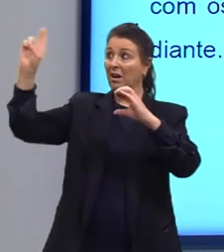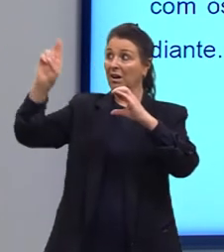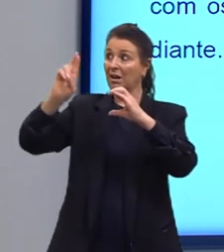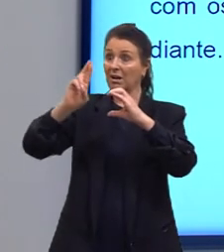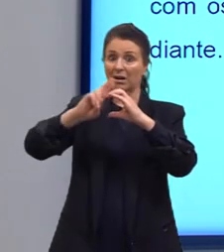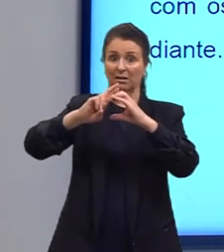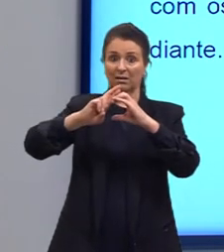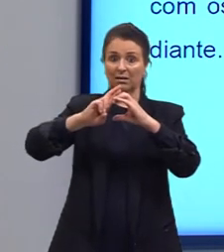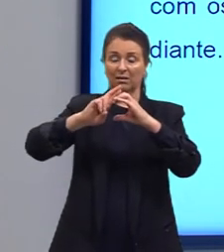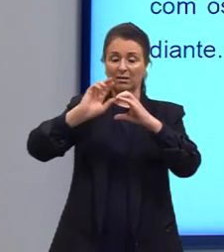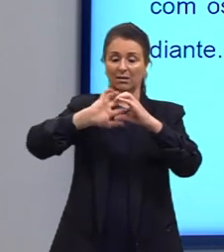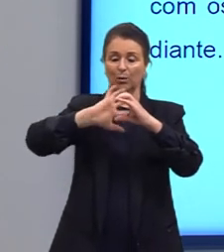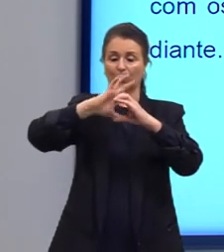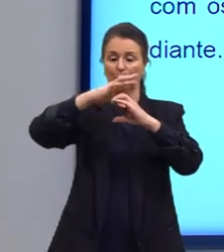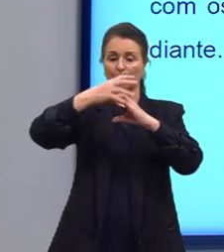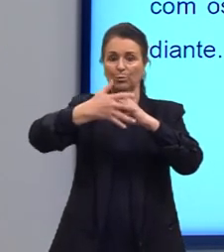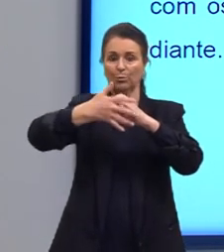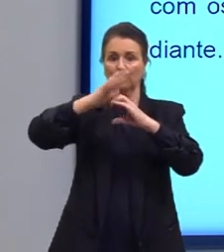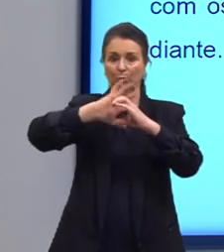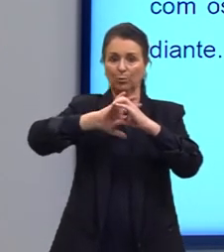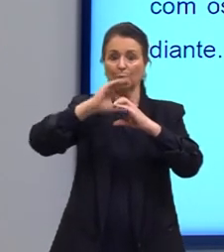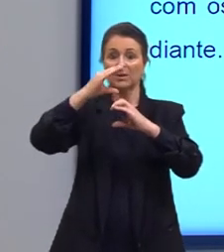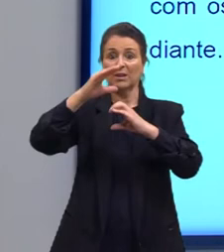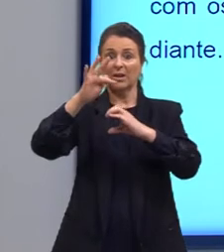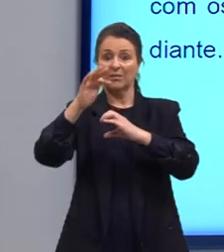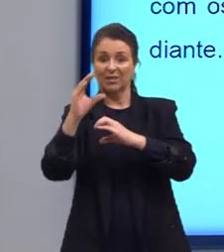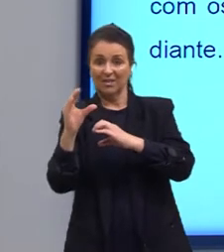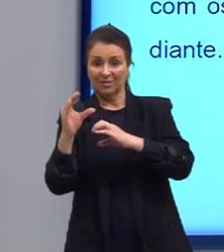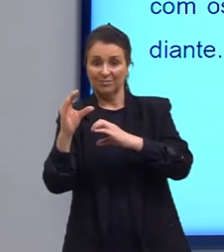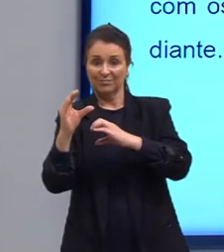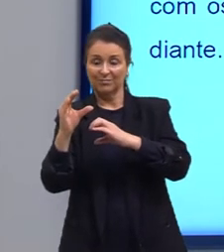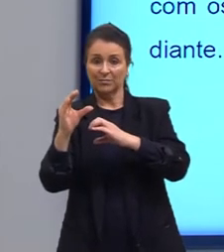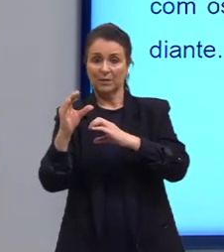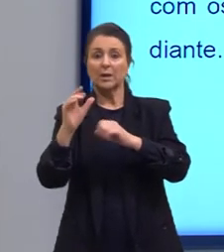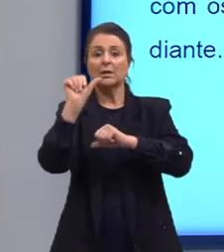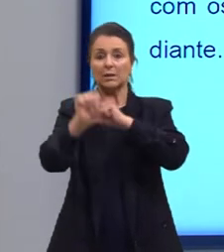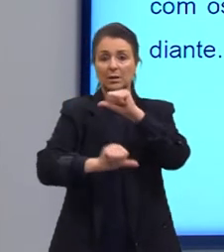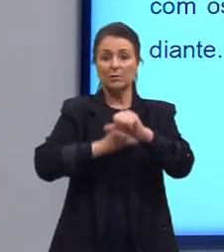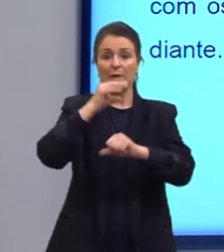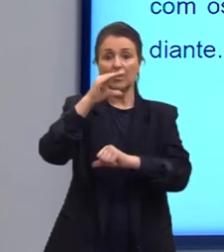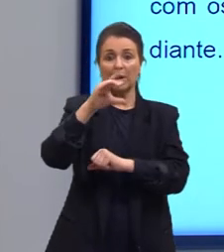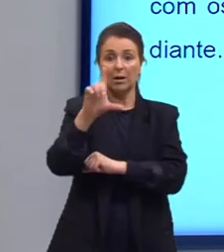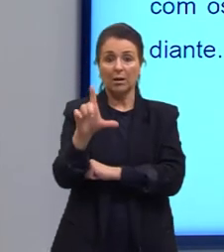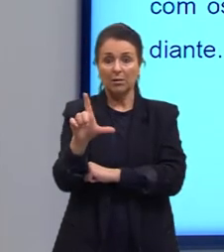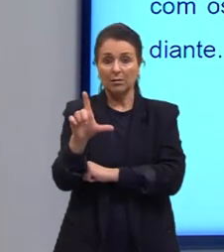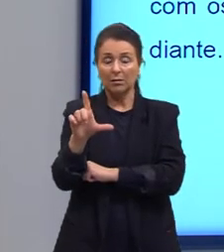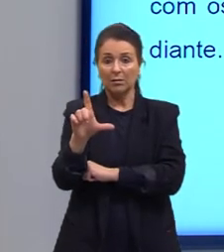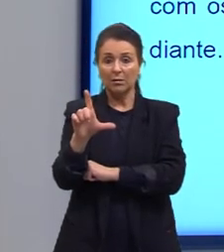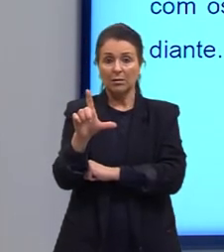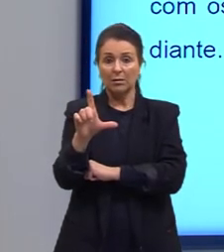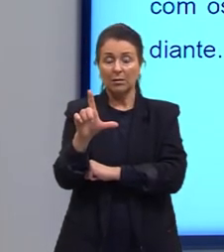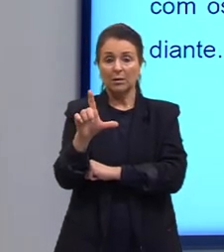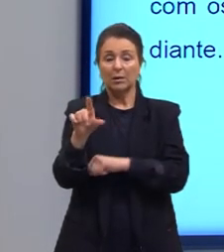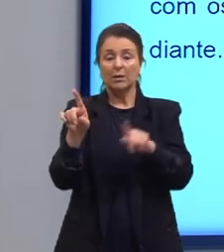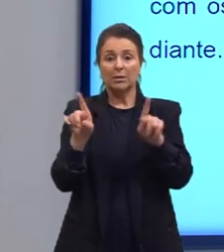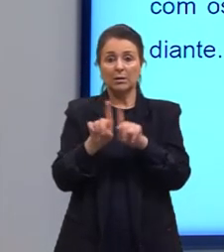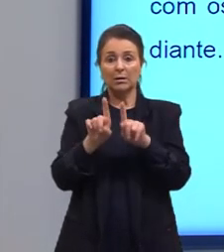decompõe o CFC né em cloro gás cloro e o